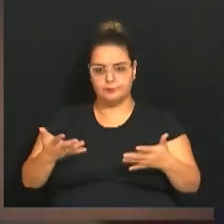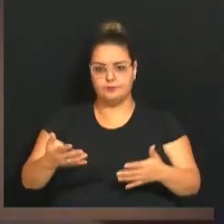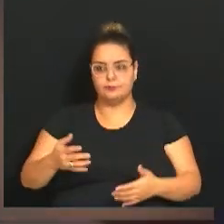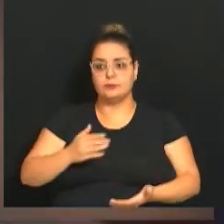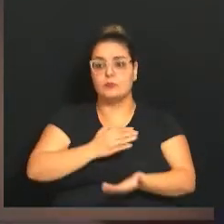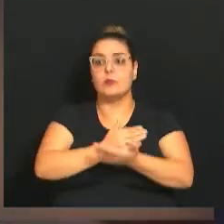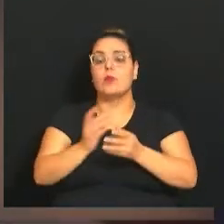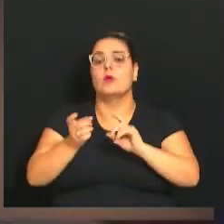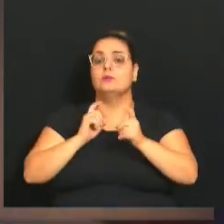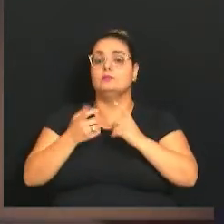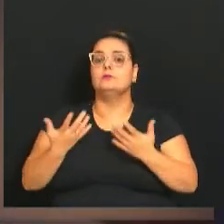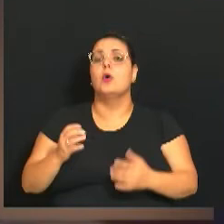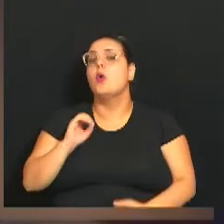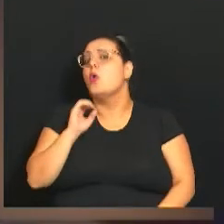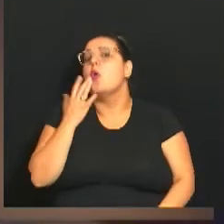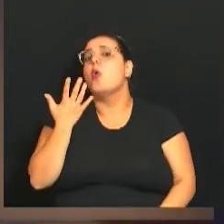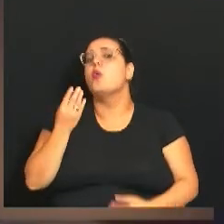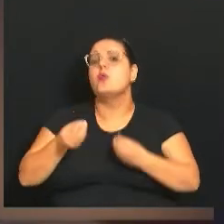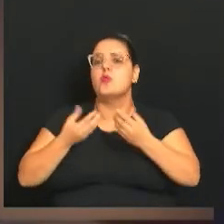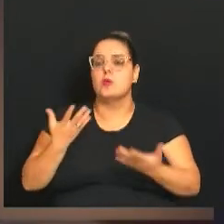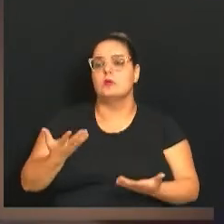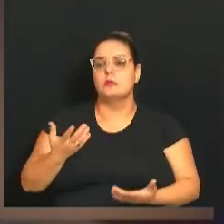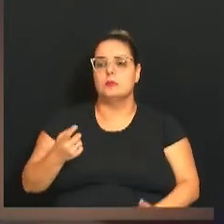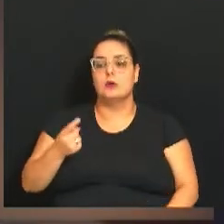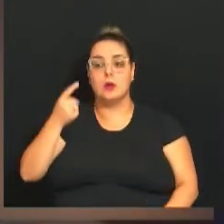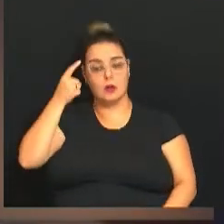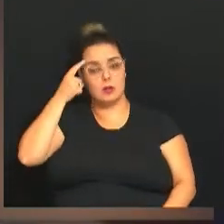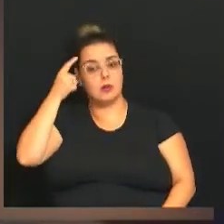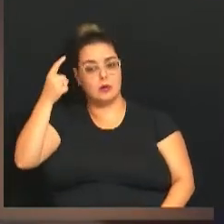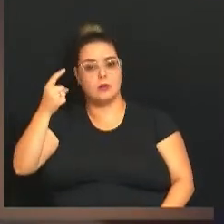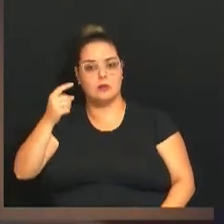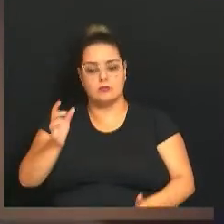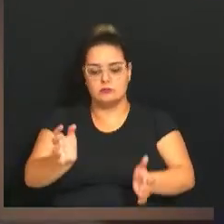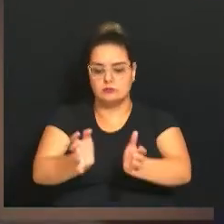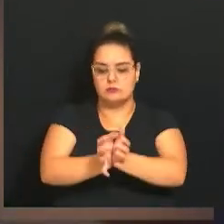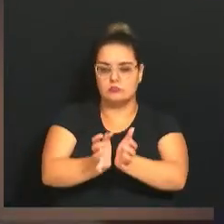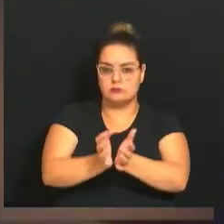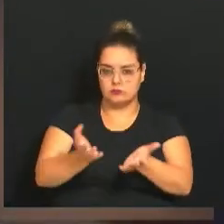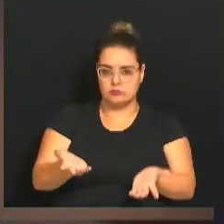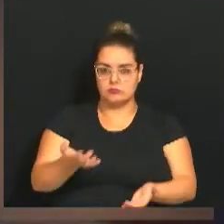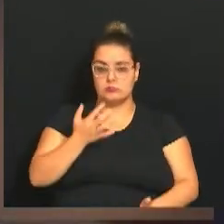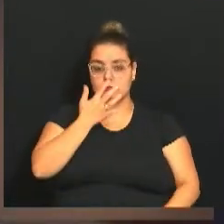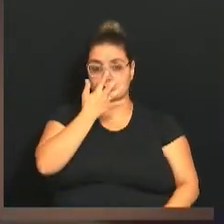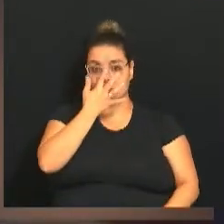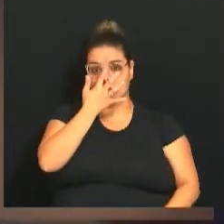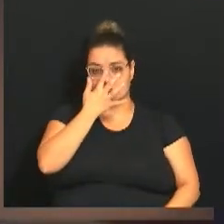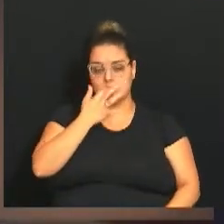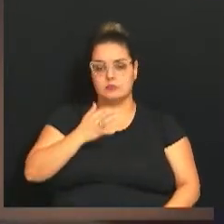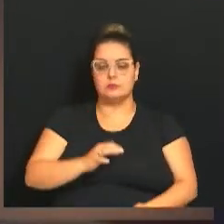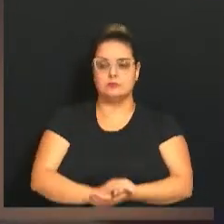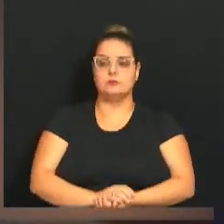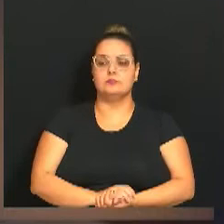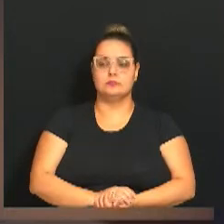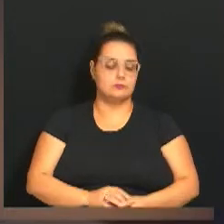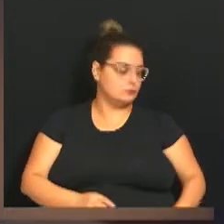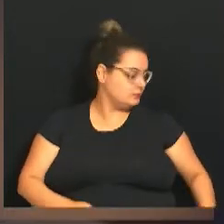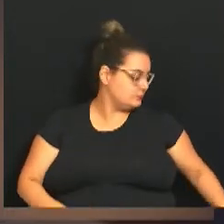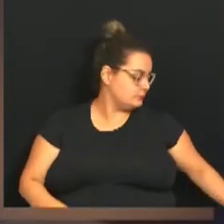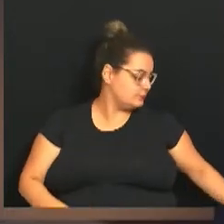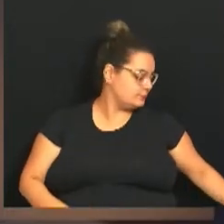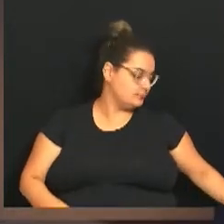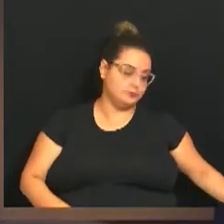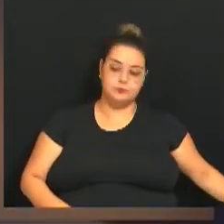de como surgiu a comissão. A ideia dessa comissão é de que, avaliando um